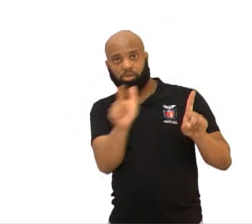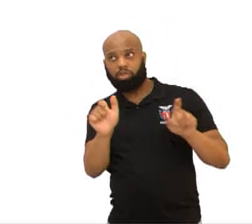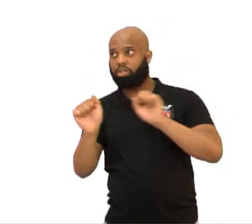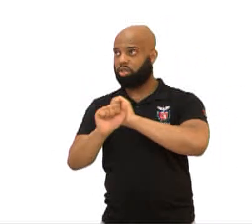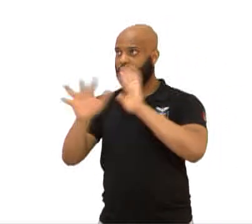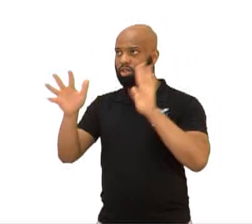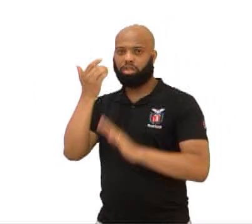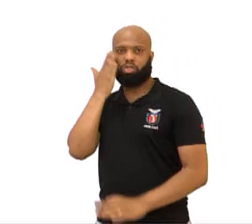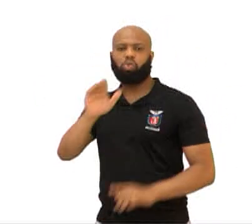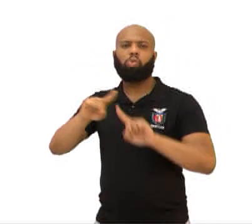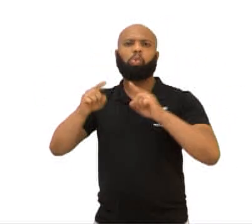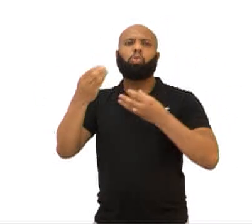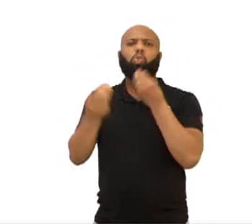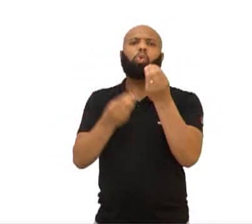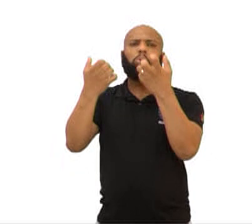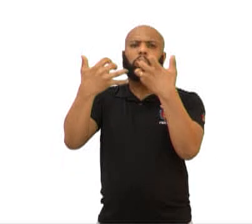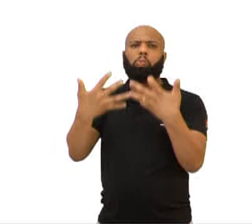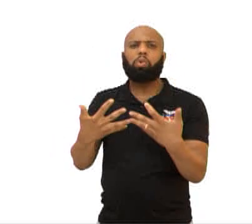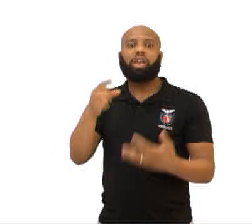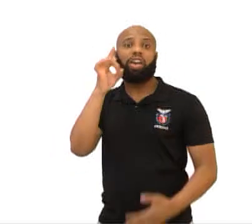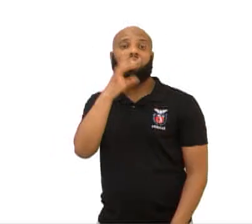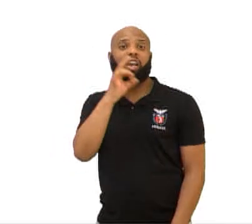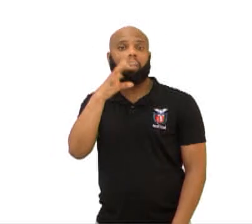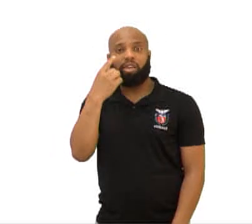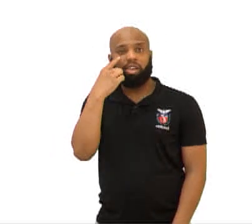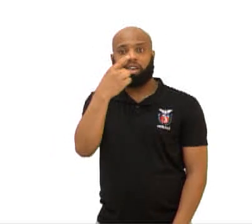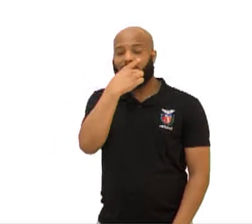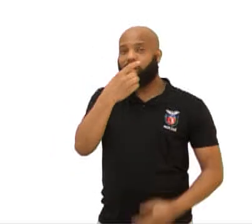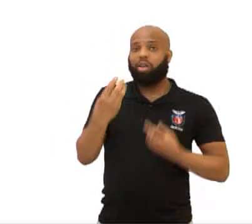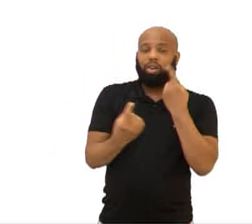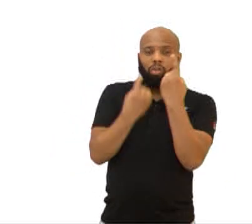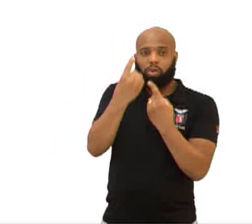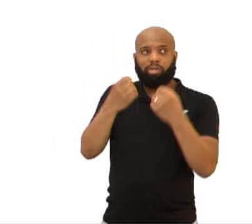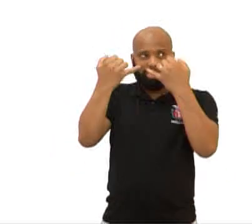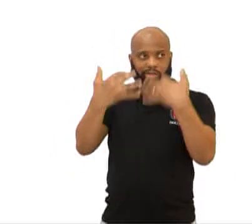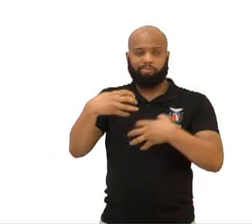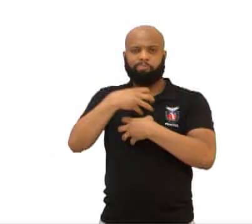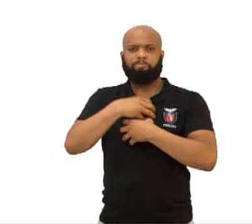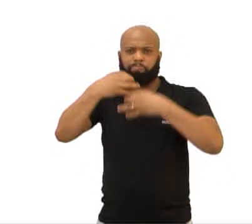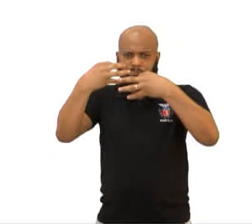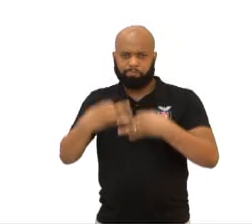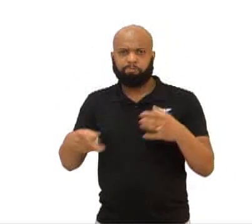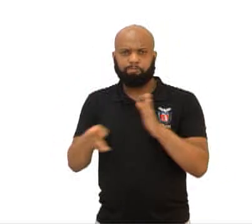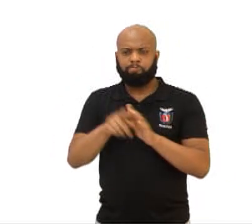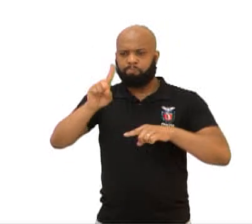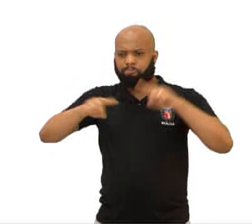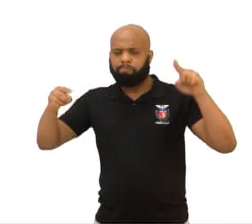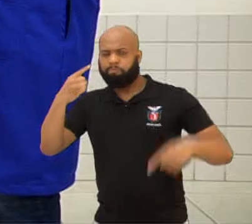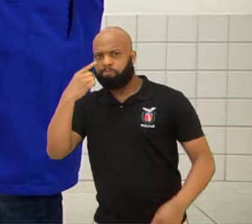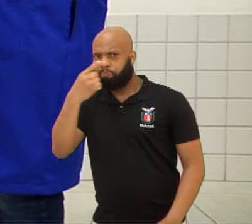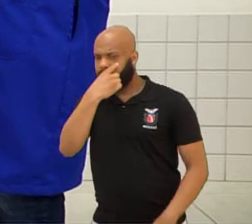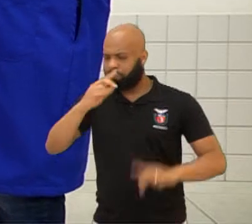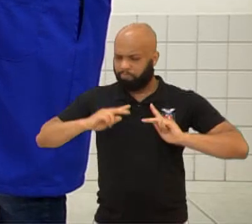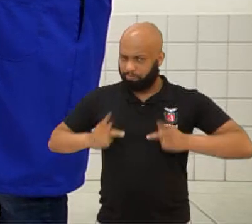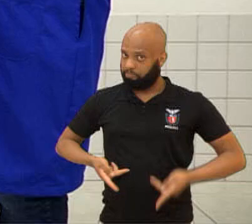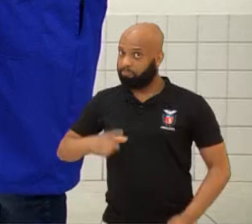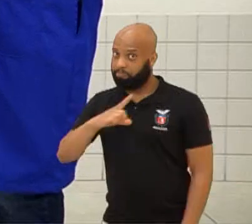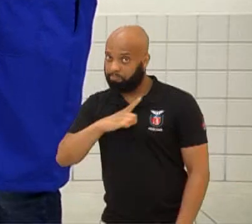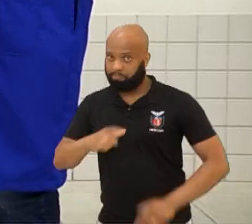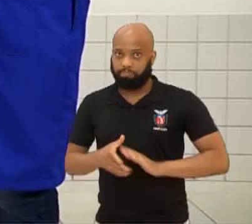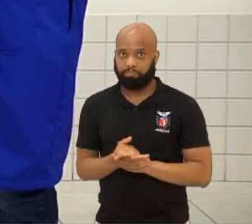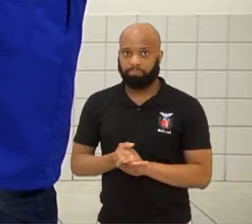explicar o olho verde? Qual das heranças abaixo explica de forma adequada a variedade da cor de olhos na espécie humana?